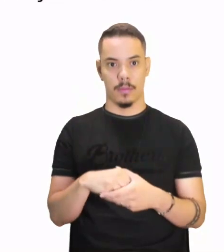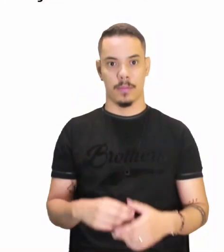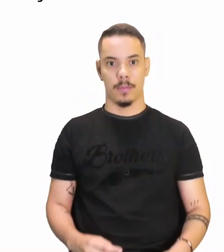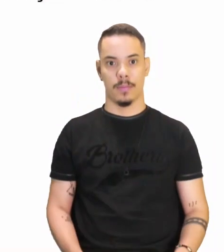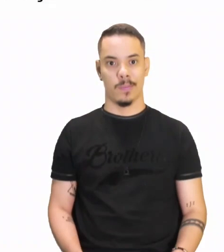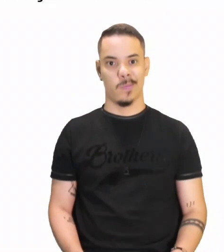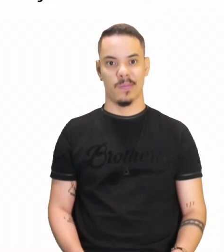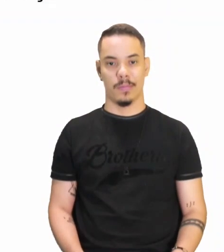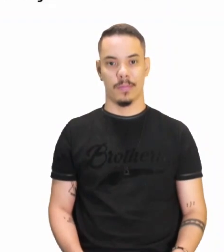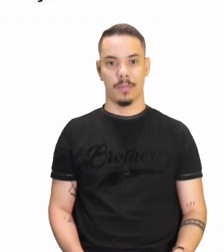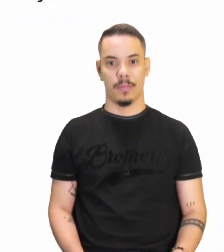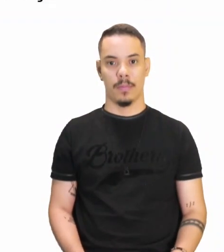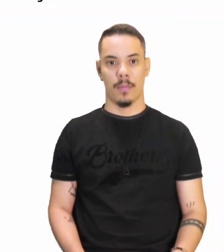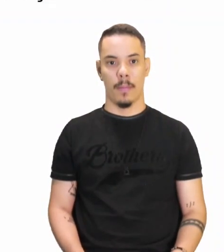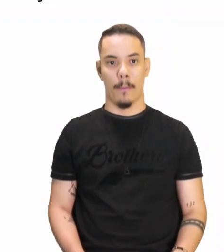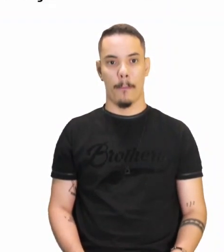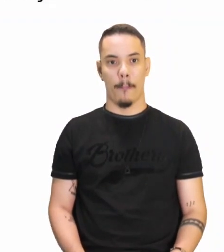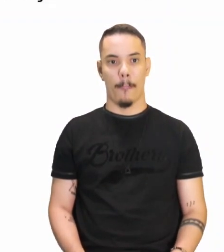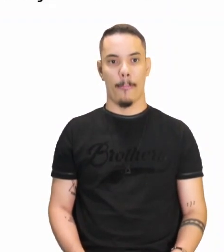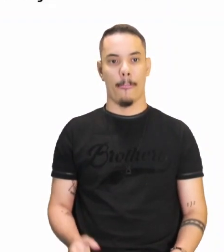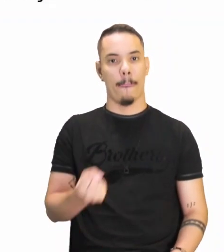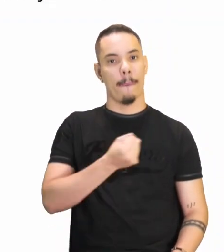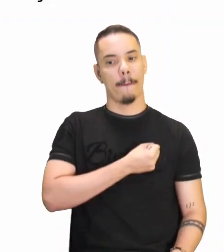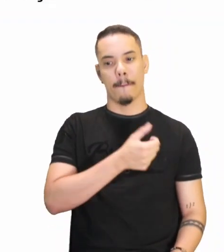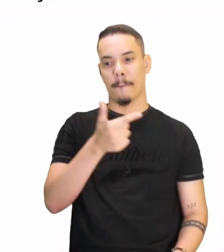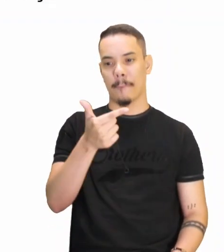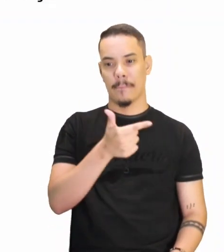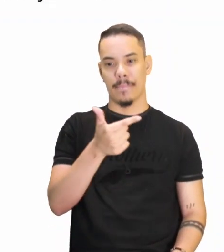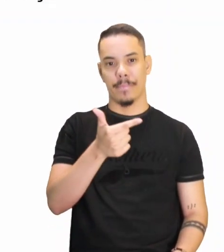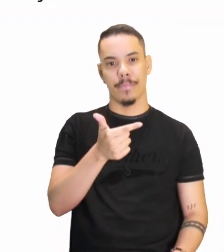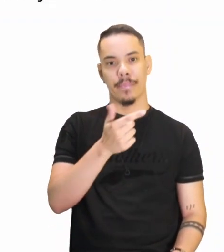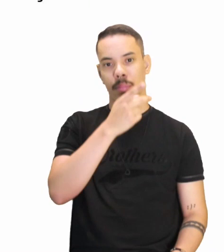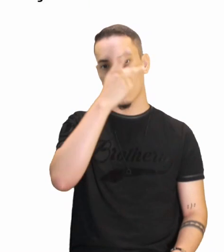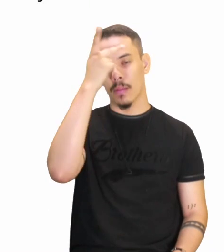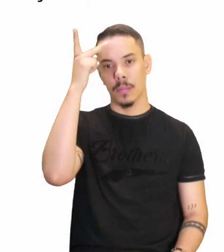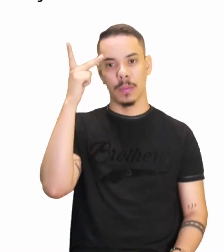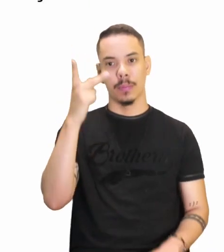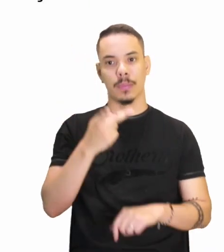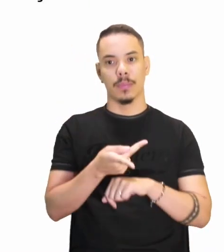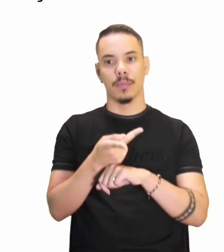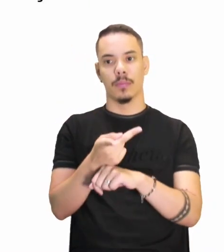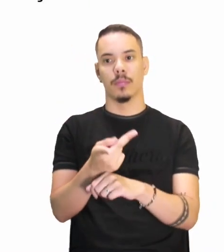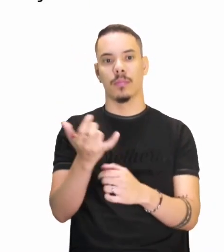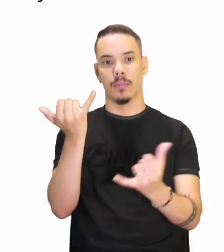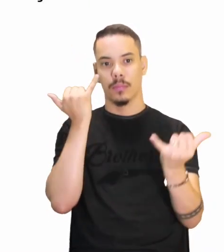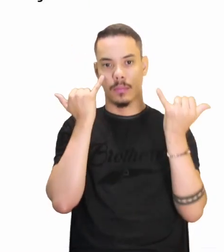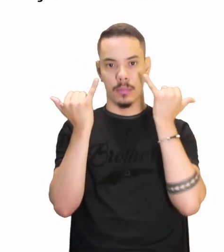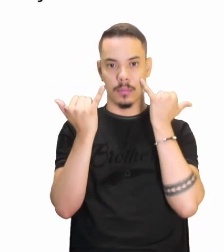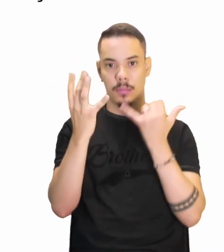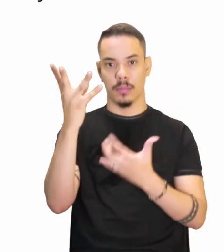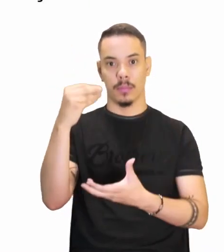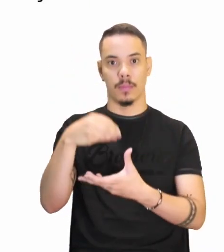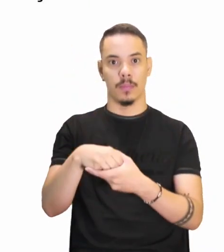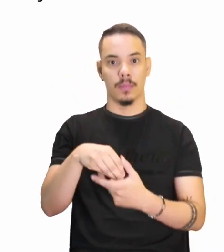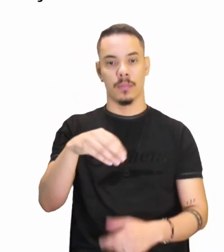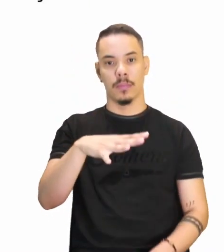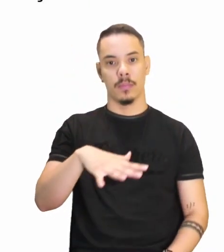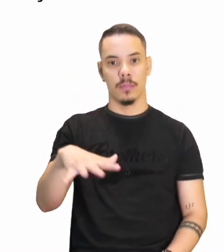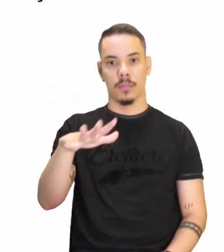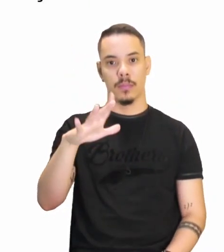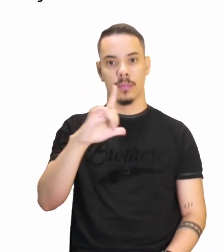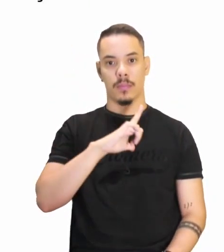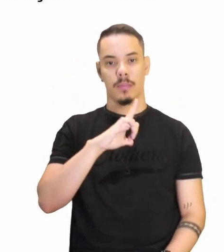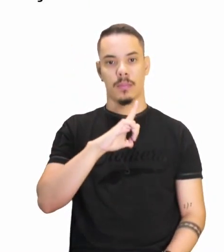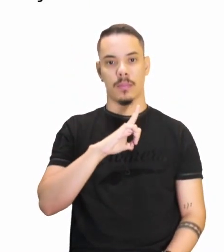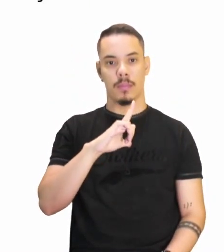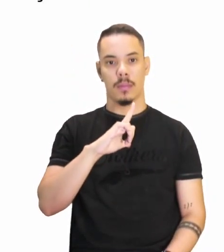vamos lá questão 2 quem procura a essência de um conto num espaço que fica